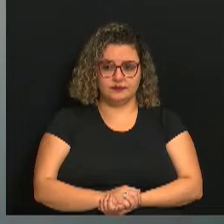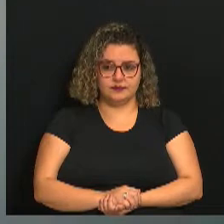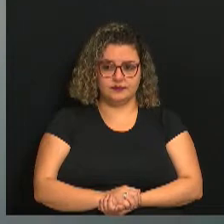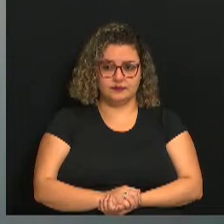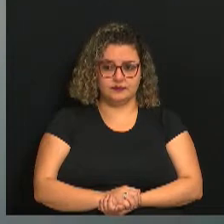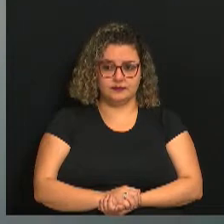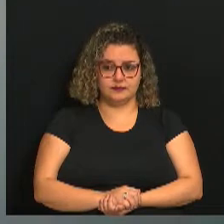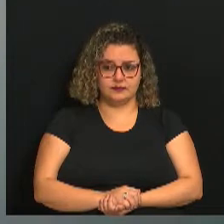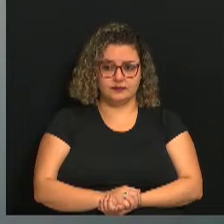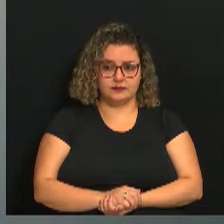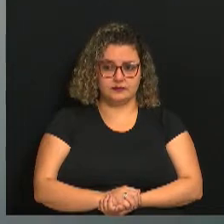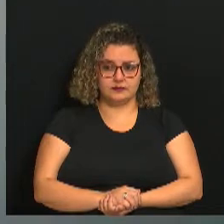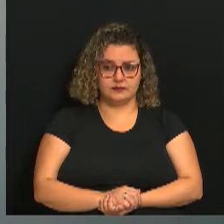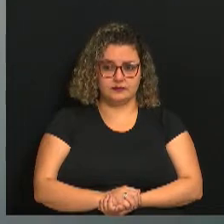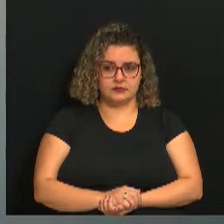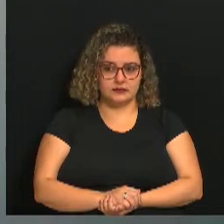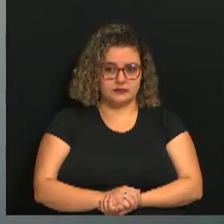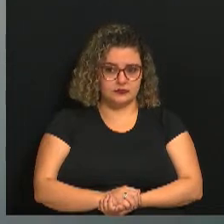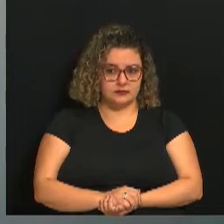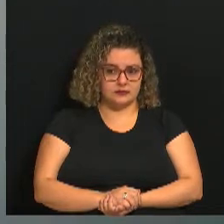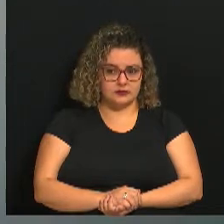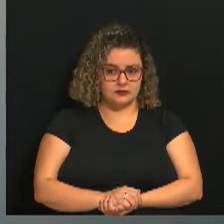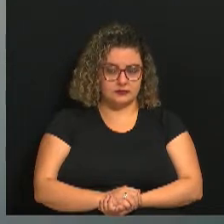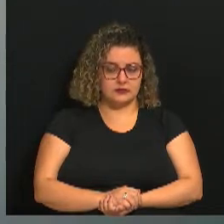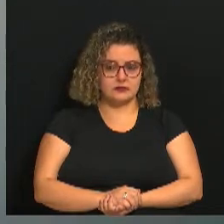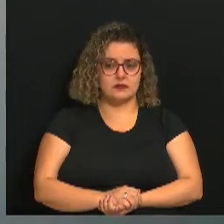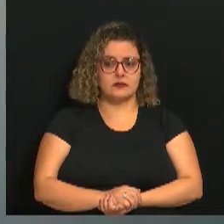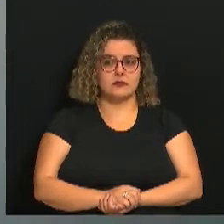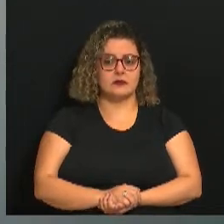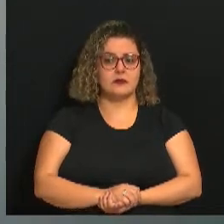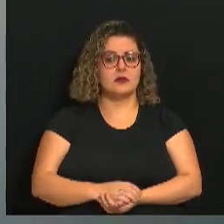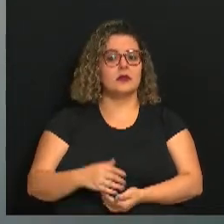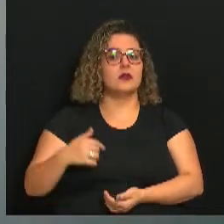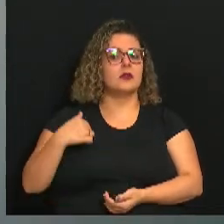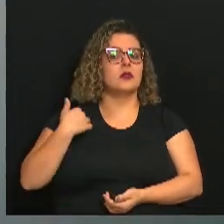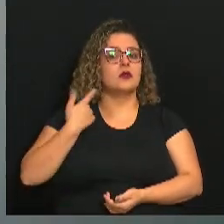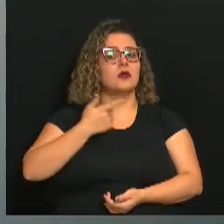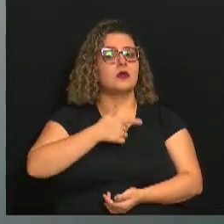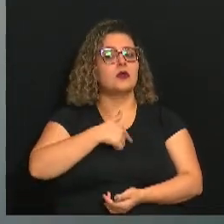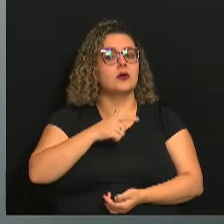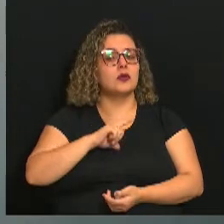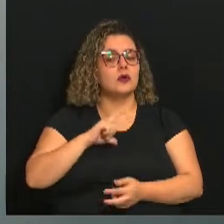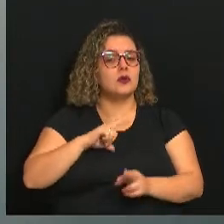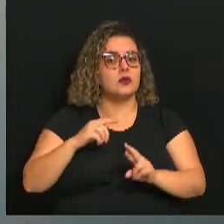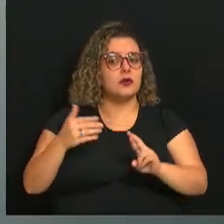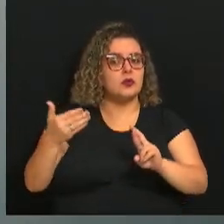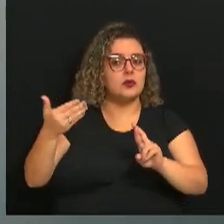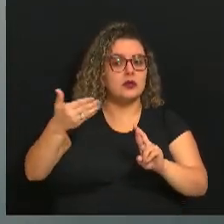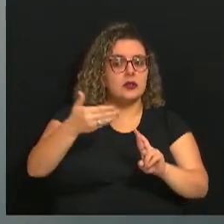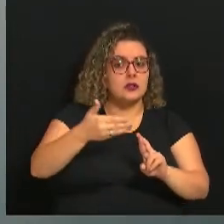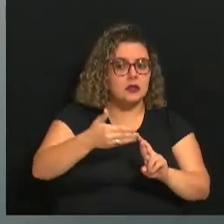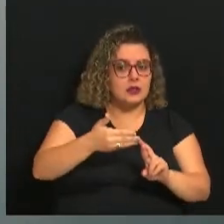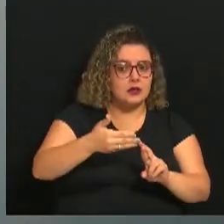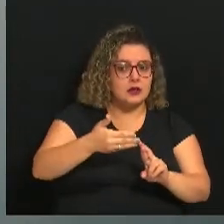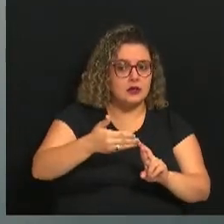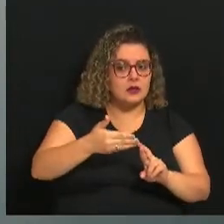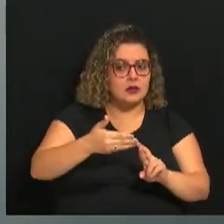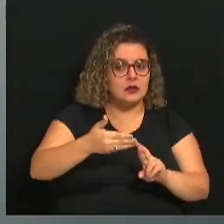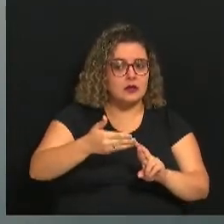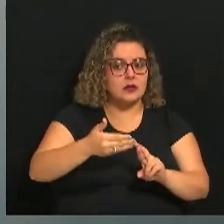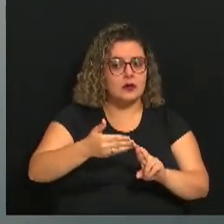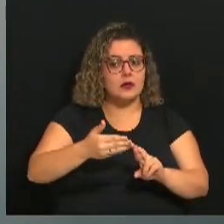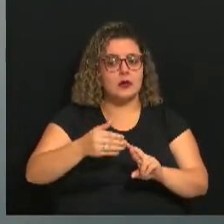de fazer inferências nessa relação. Quando você tem, aí eles têm, inclusive, um sindicato, uma representação,